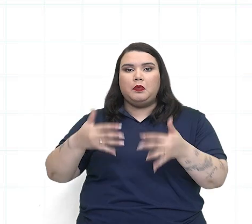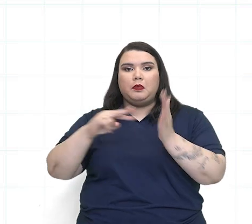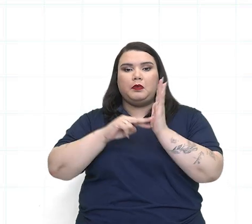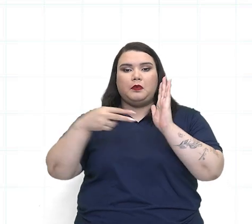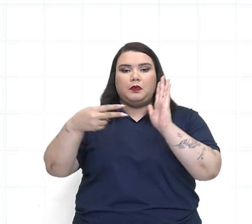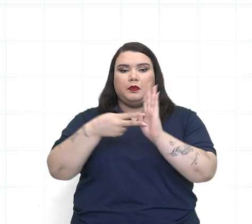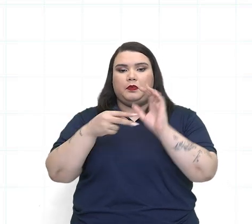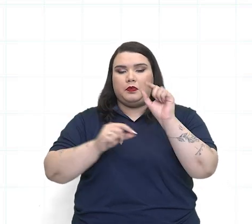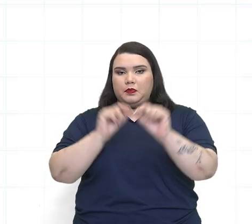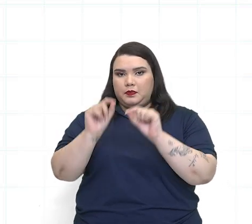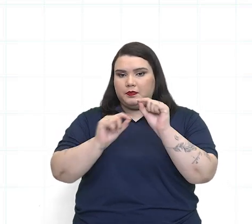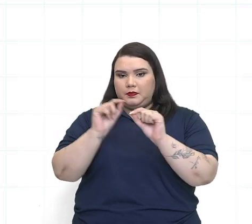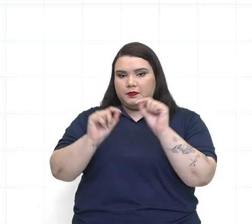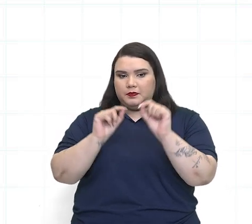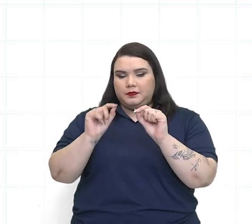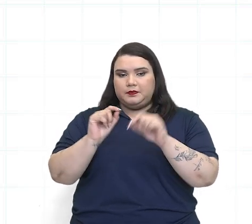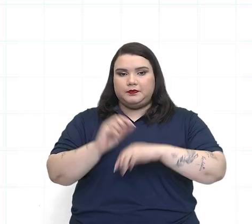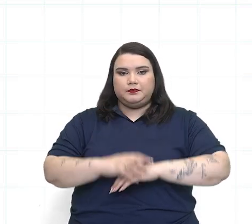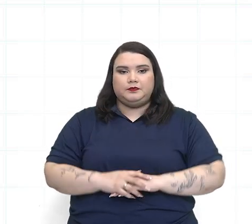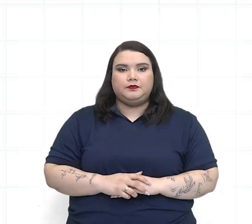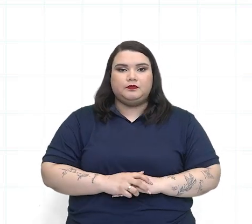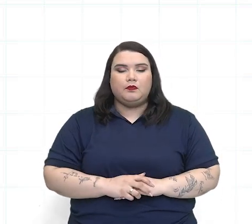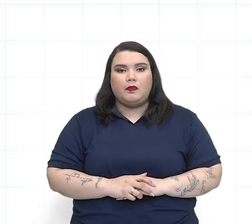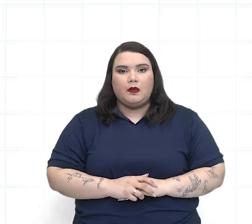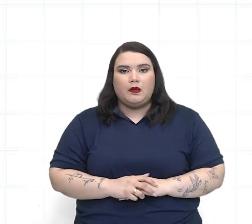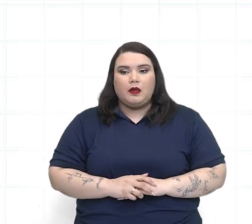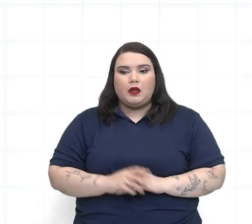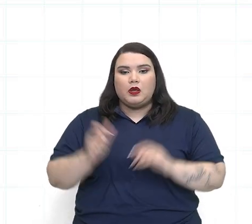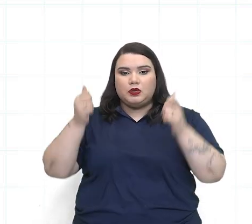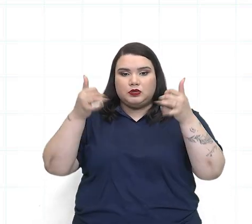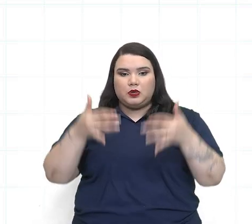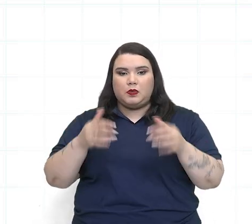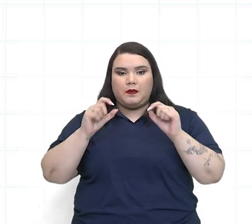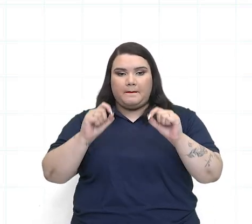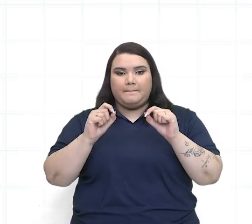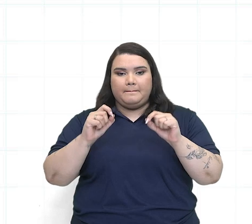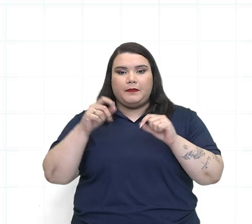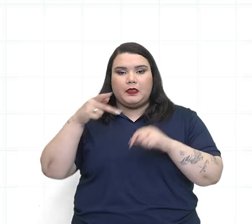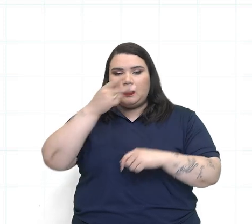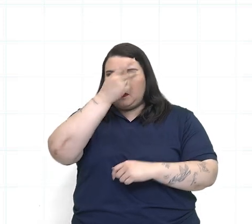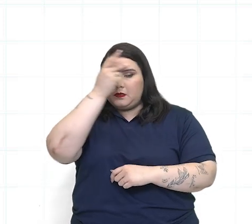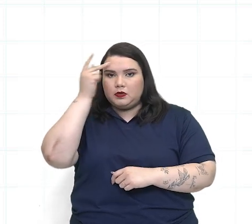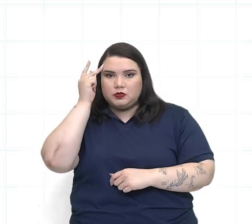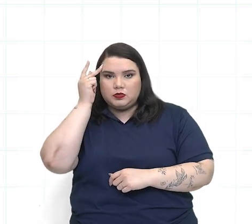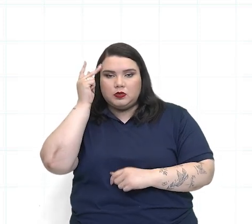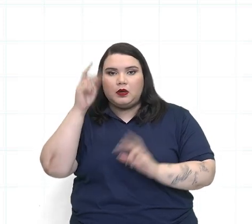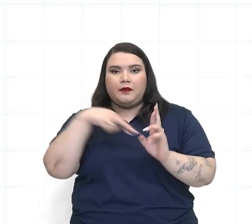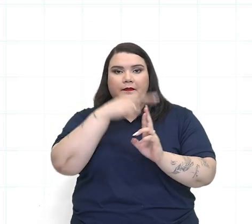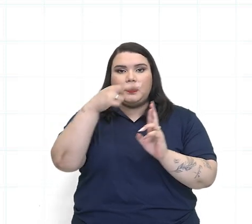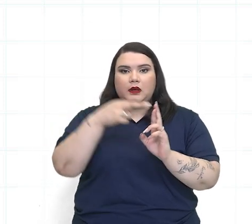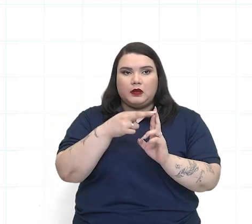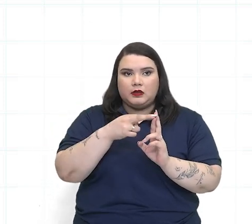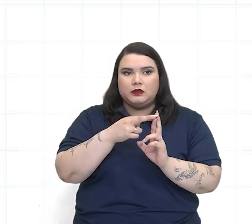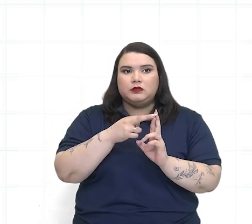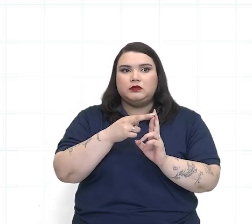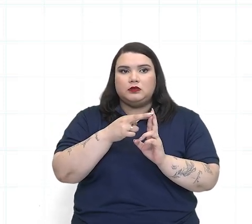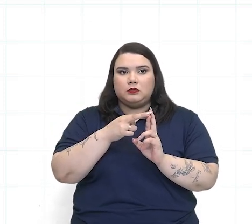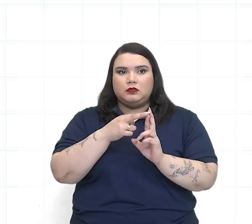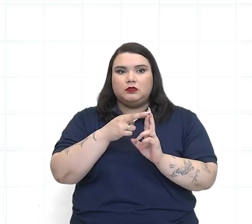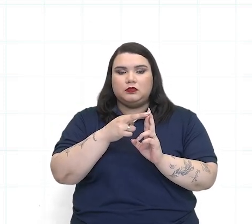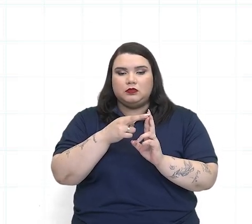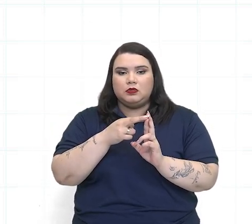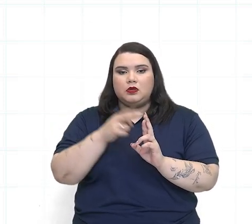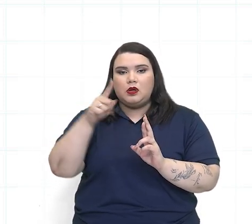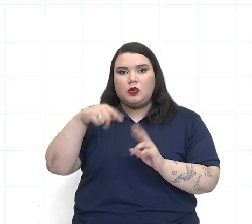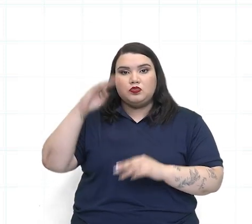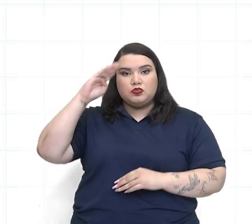de alva farda e altas barretinas pretas. Então, observe que ele fala pelotão de alva farda, ele está se referindo